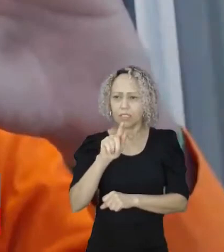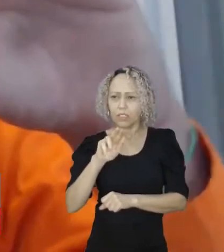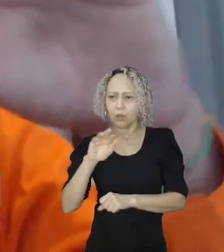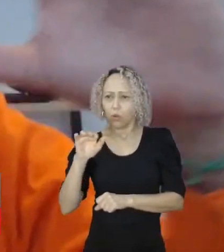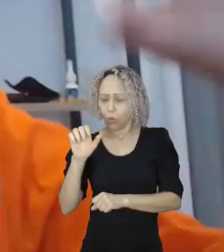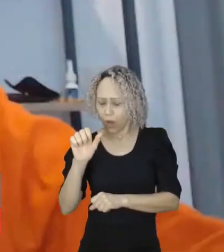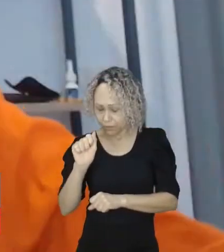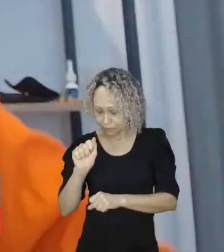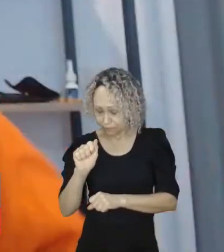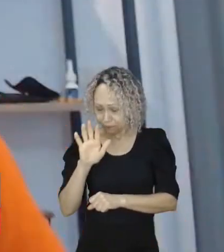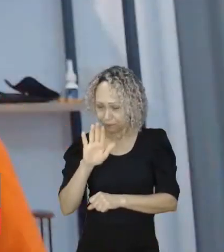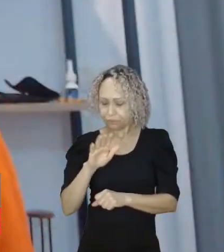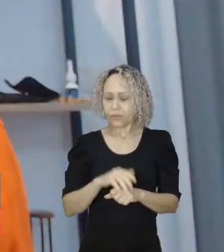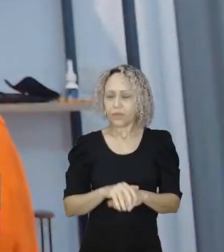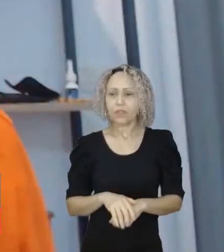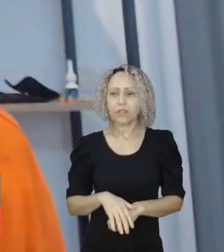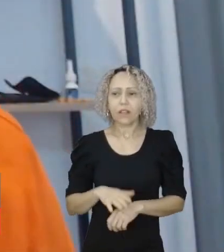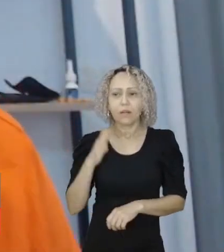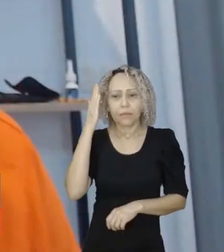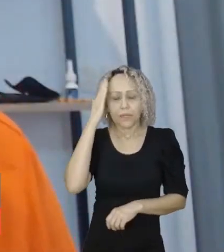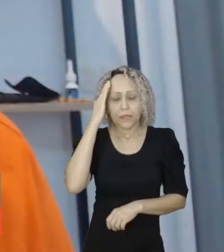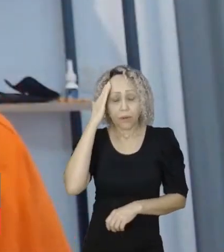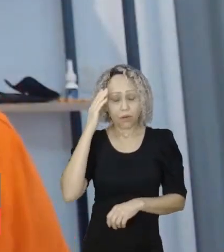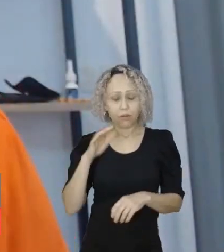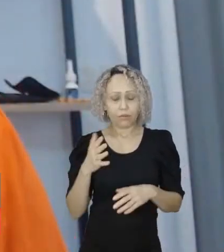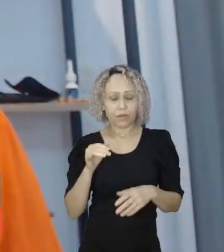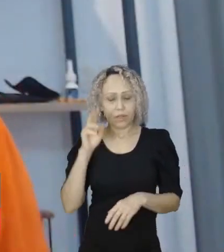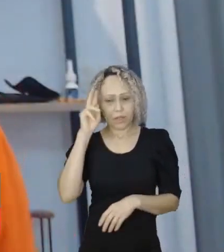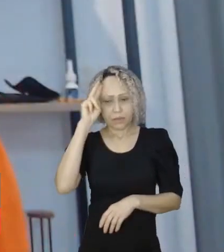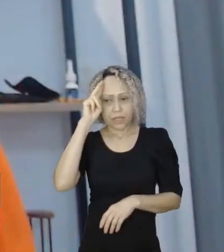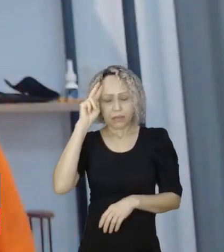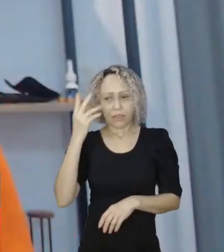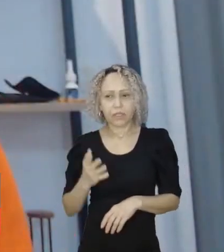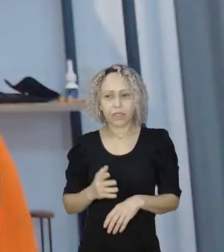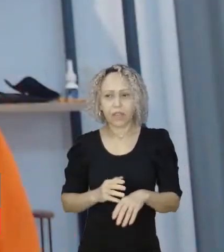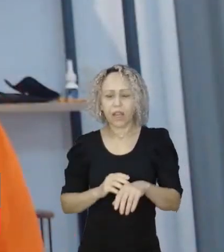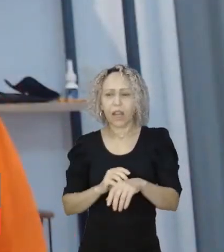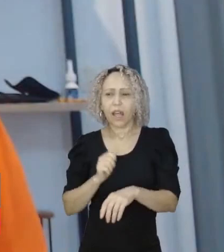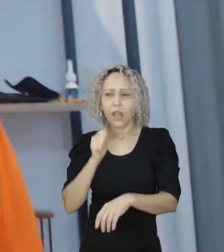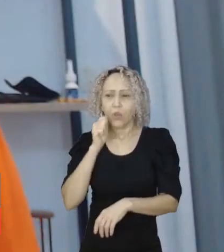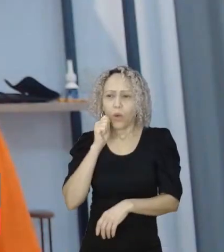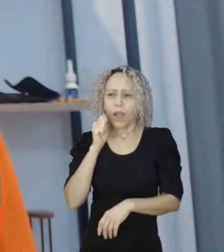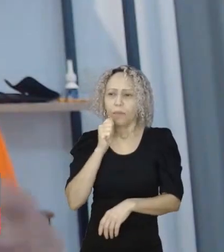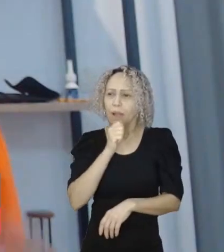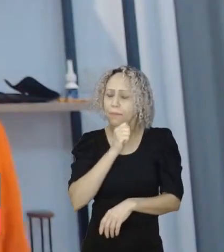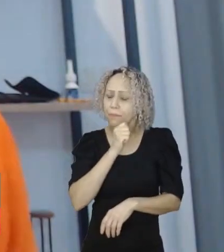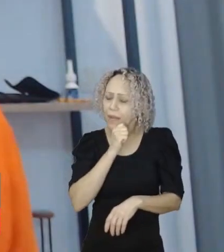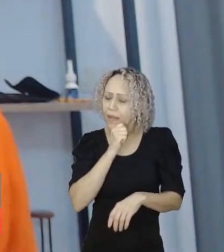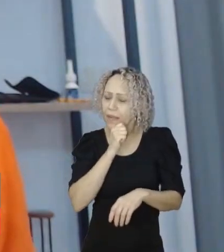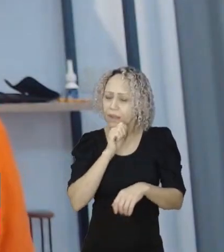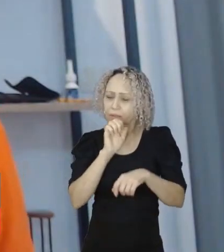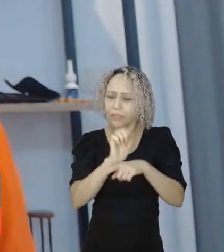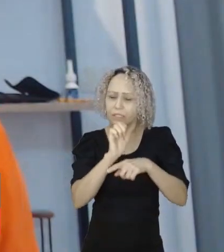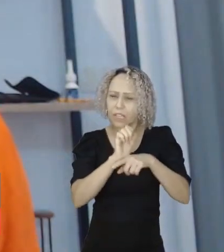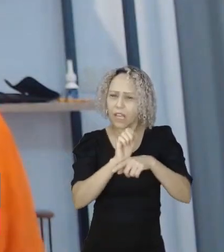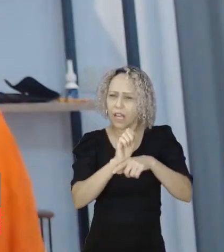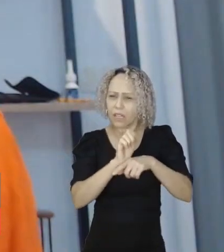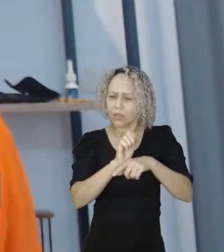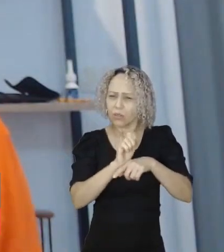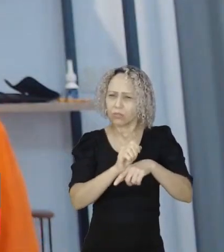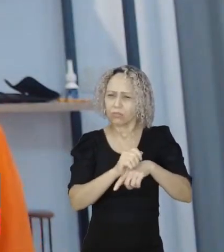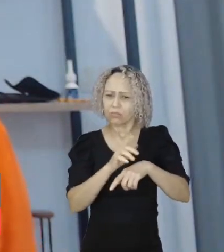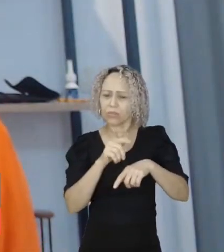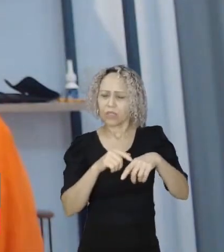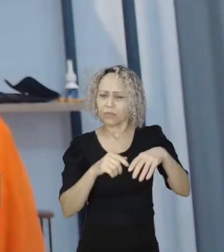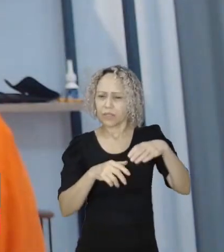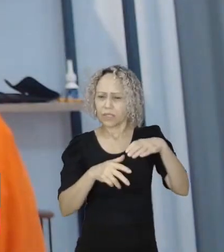Lembrando que a margem equatorial vai do Amapá até o Rio Grande do Norte. Mas como nós colocamos, investimentos não só ficam nessa área importante da